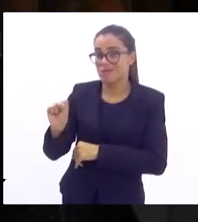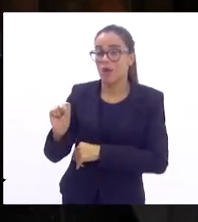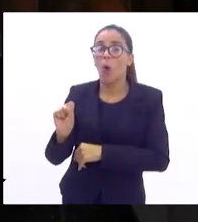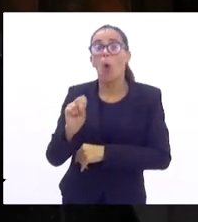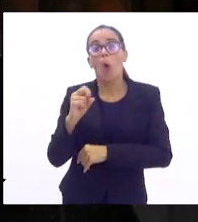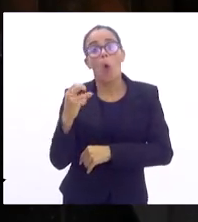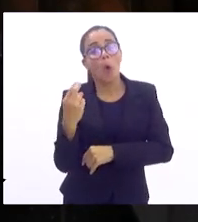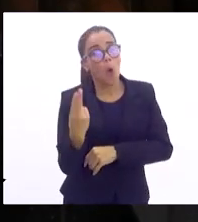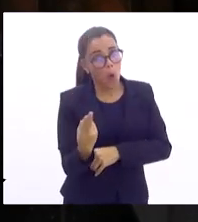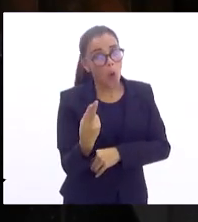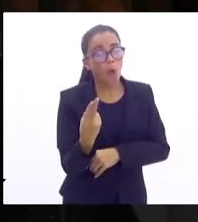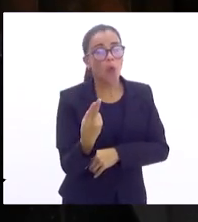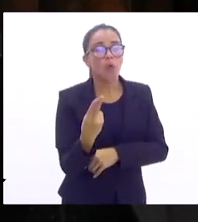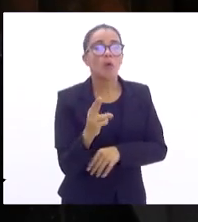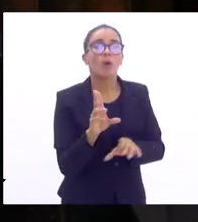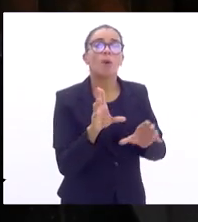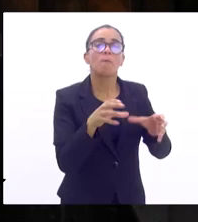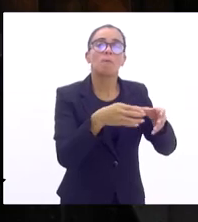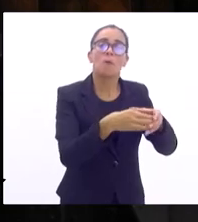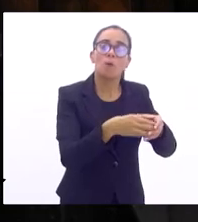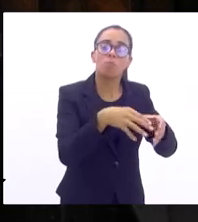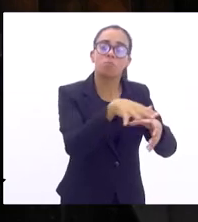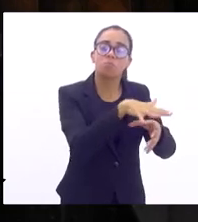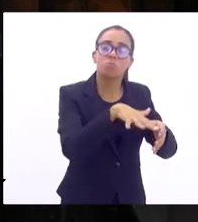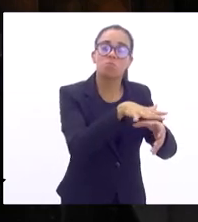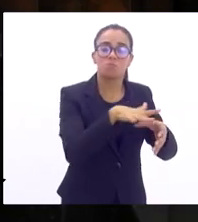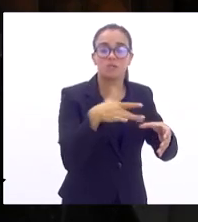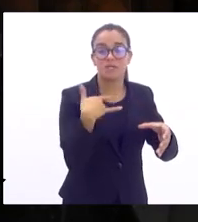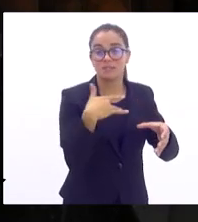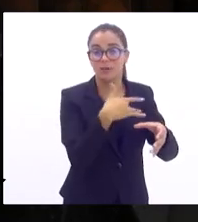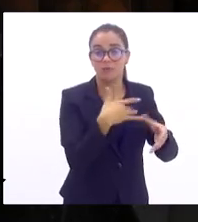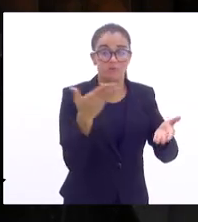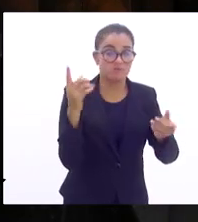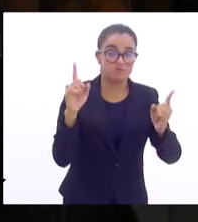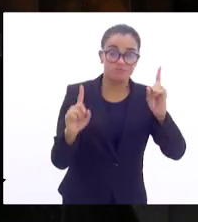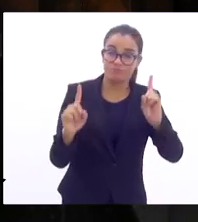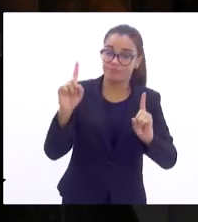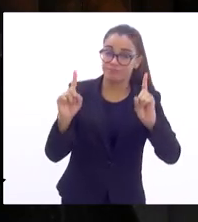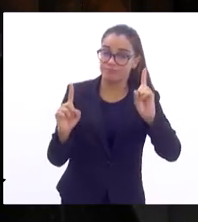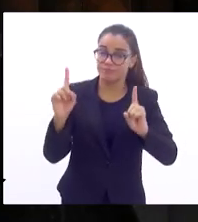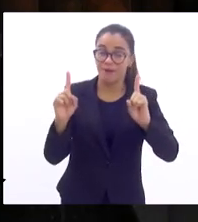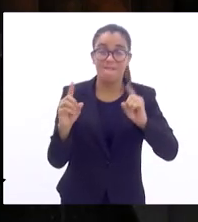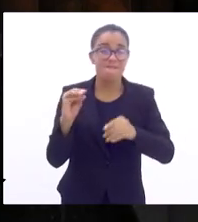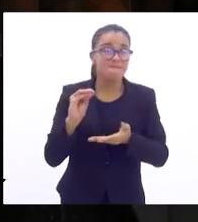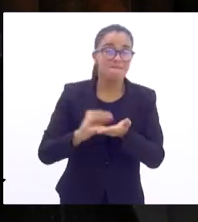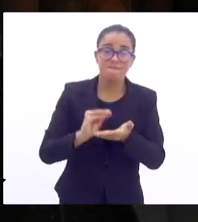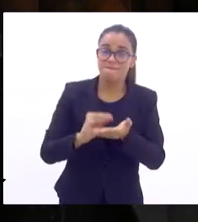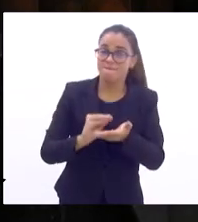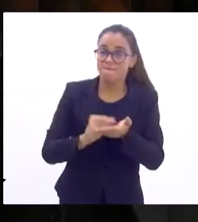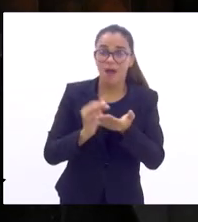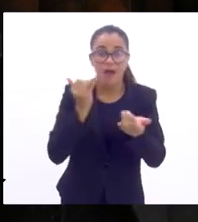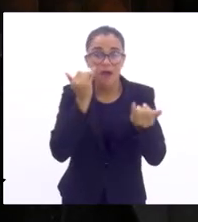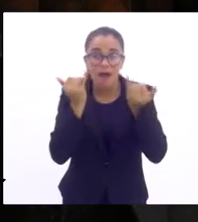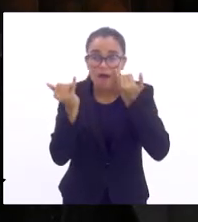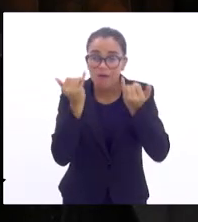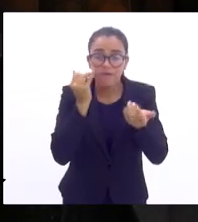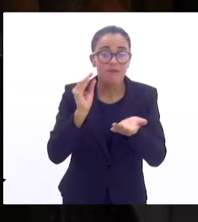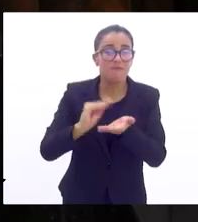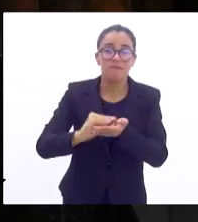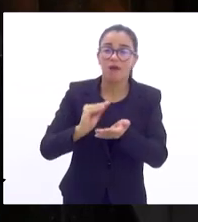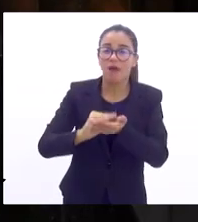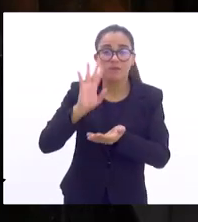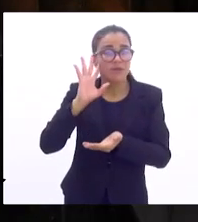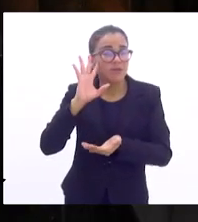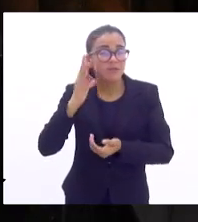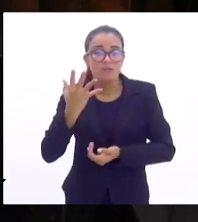para o complexo da Saúde falta Norte falta a definição do que que